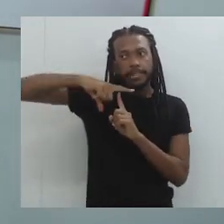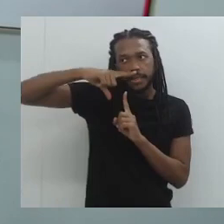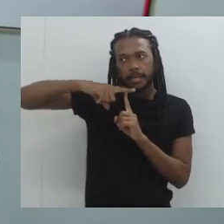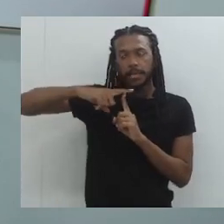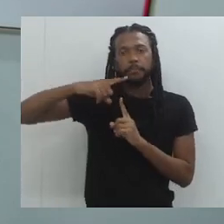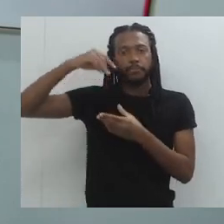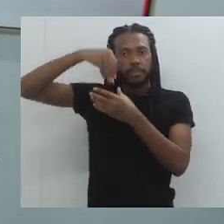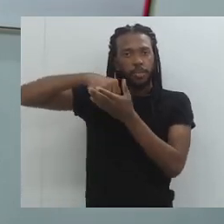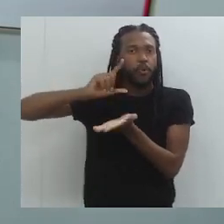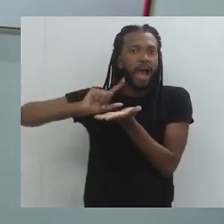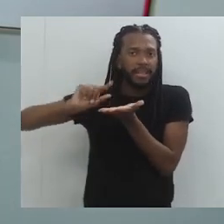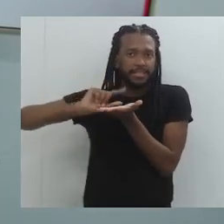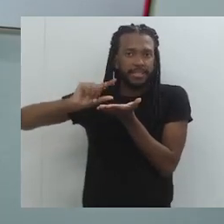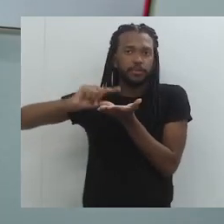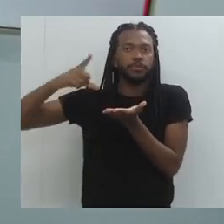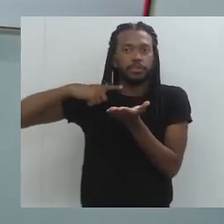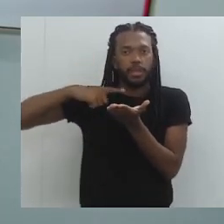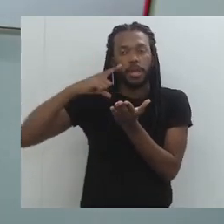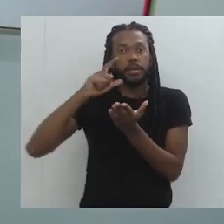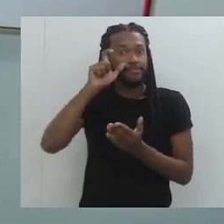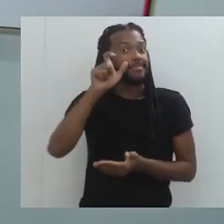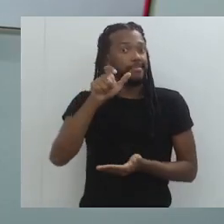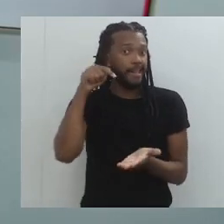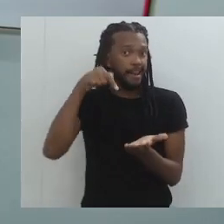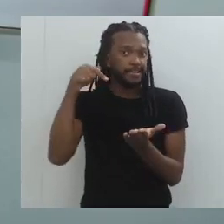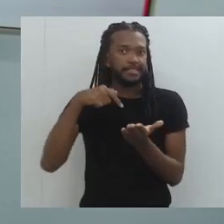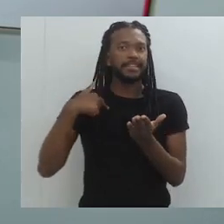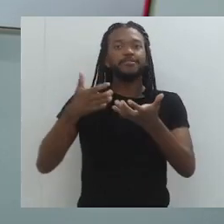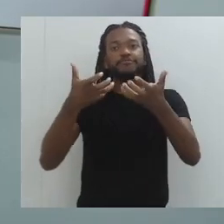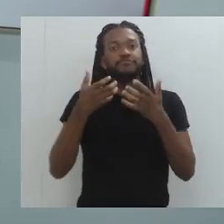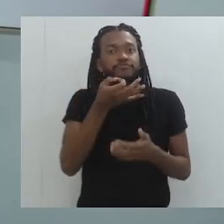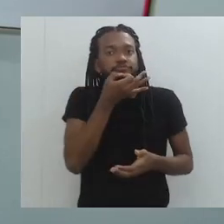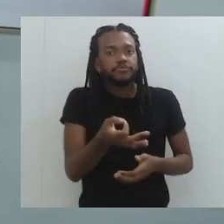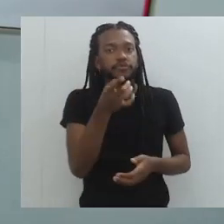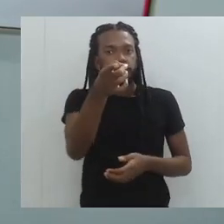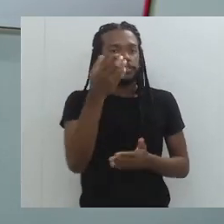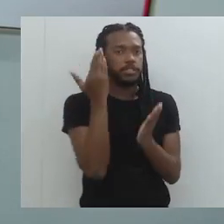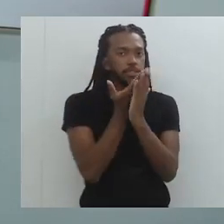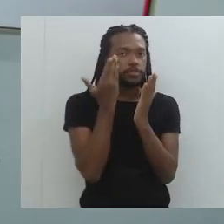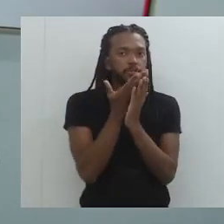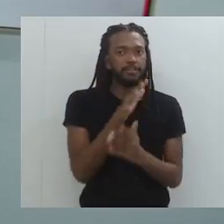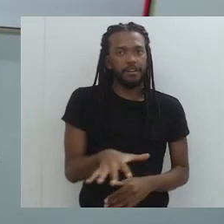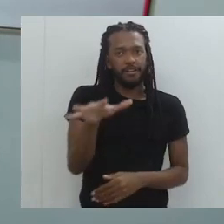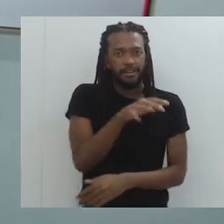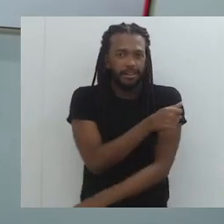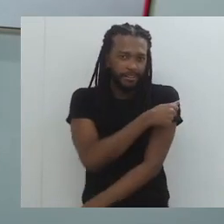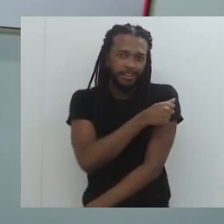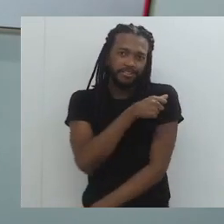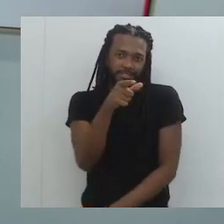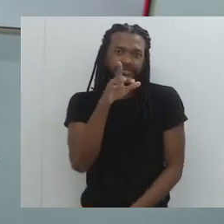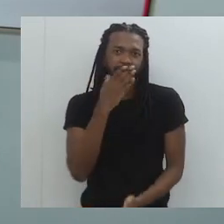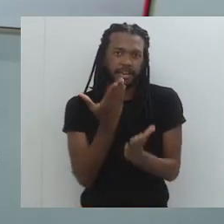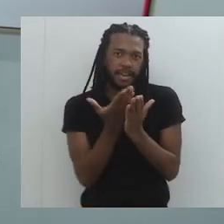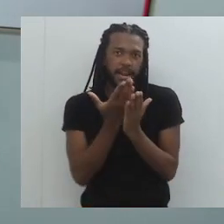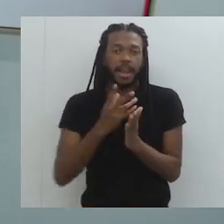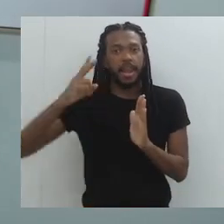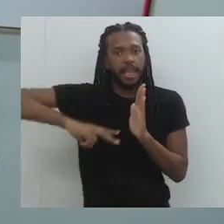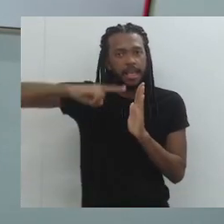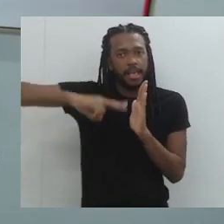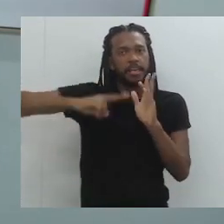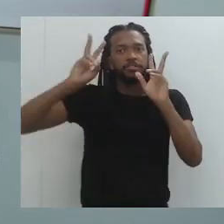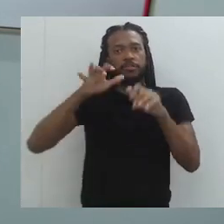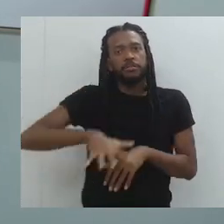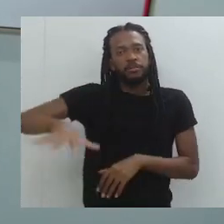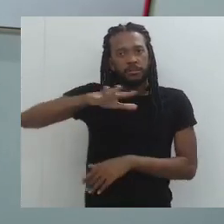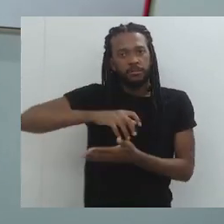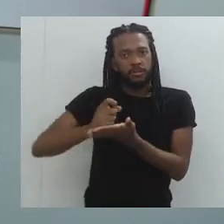artigo também, que é bem interessante, e aí eu sugiro para vocês, estudantes, lerem, porque é uma reflexão muito boa sobre o